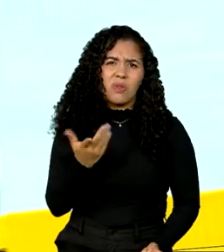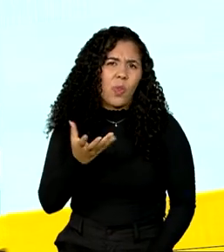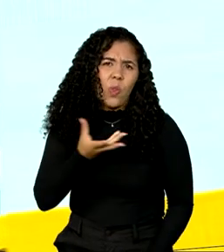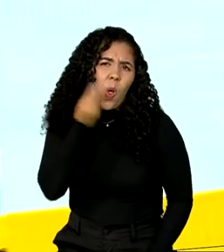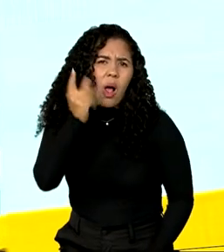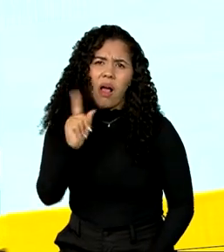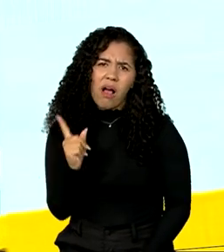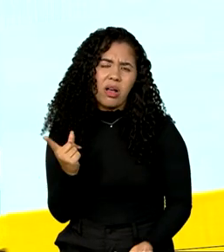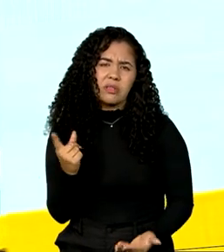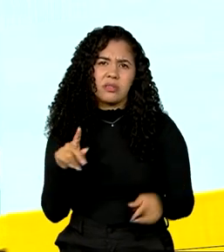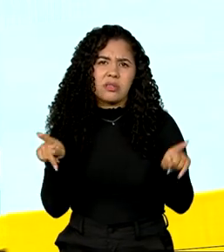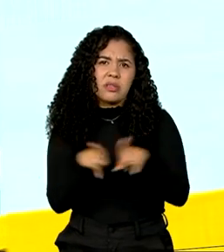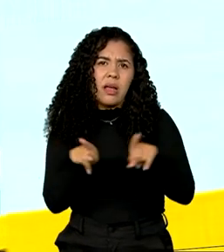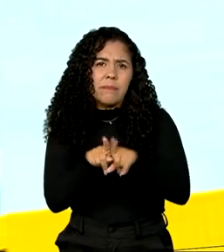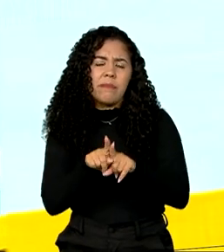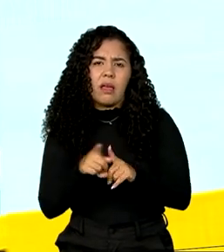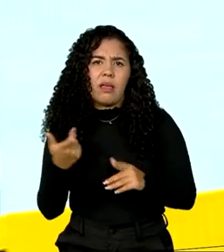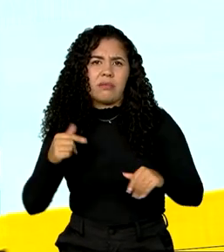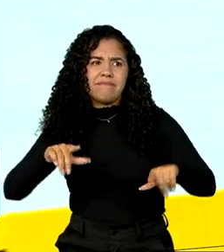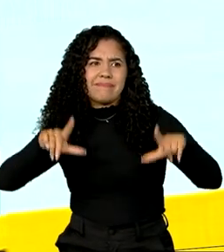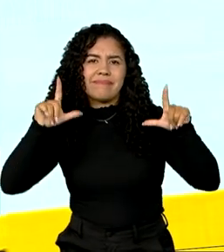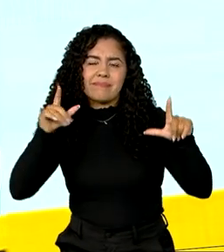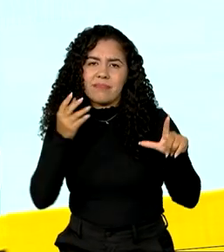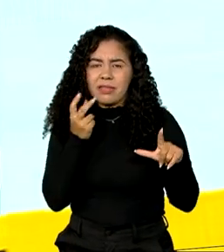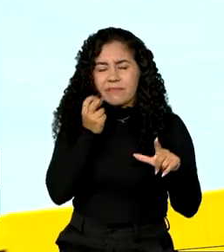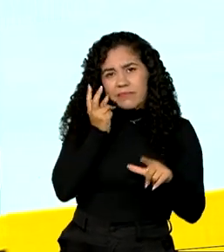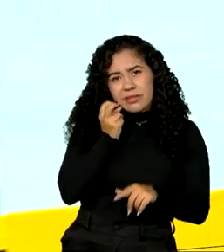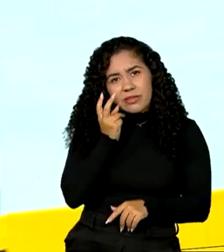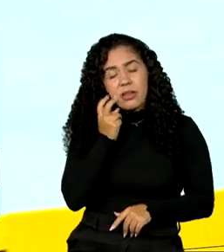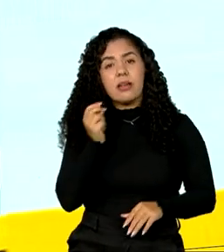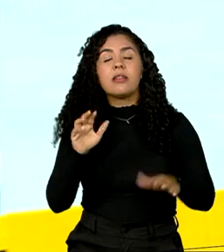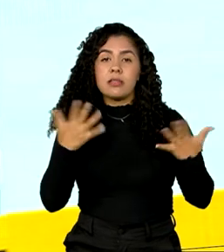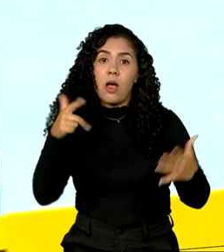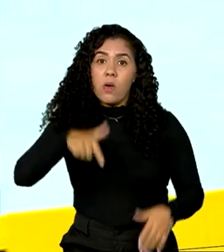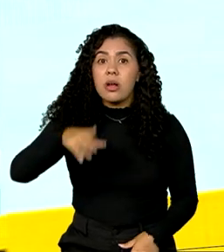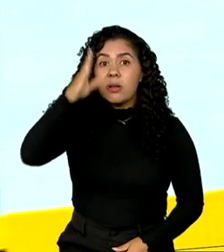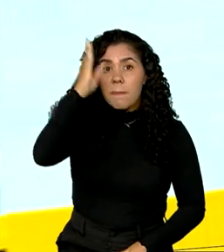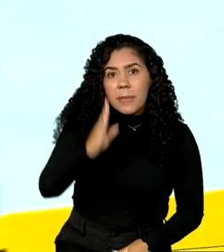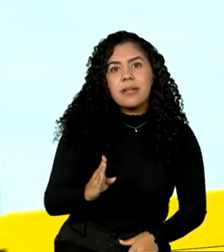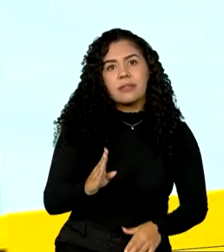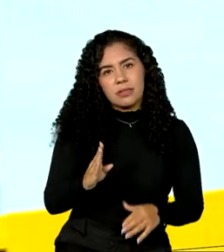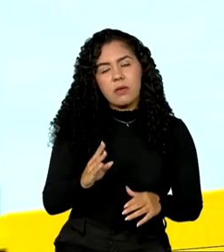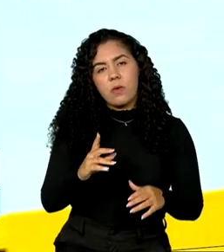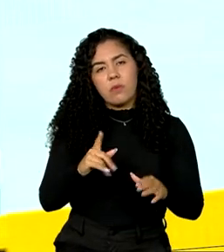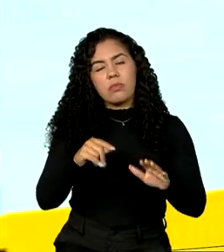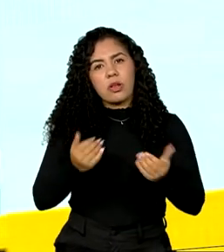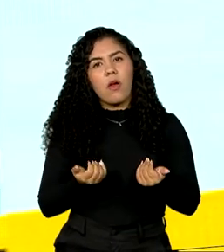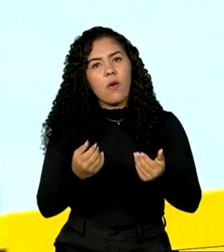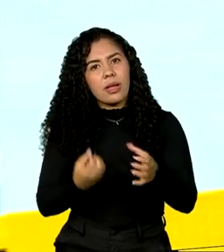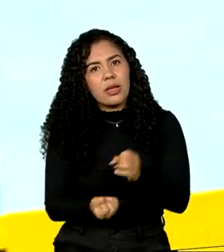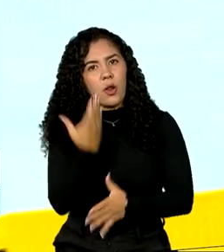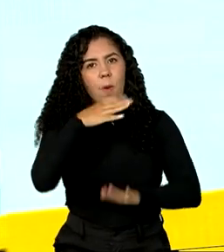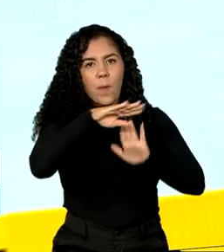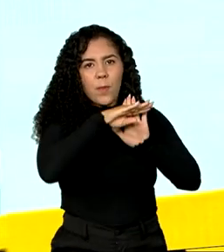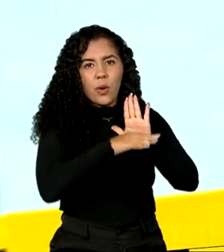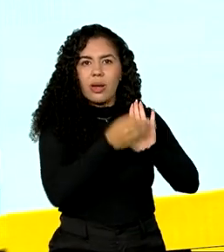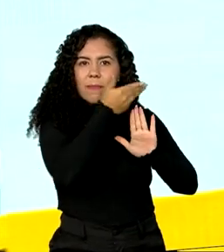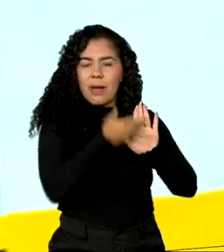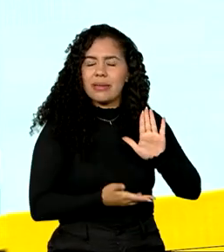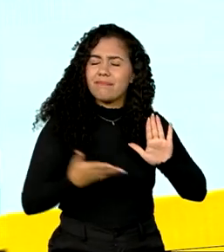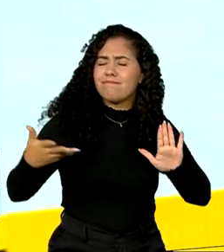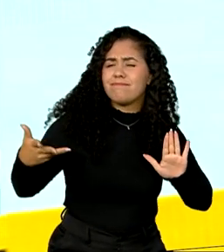gosta de aparecer feio diante dos outros. E o Brasil Sorridente é uma coisa extraordinária